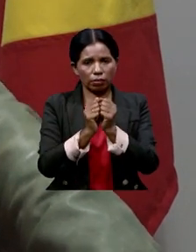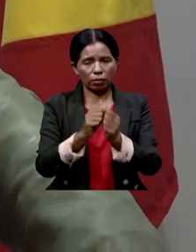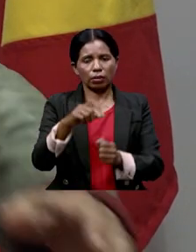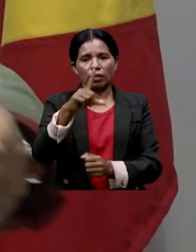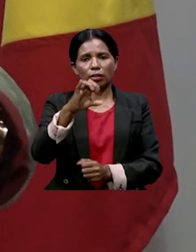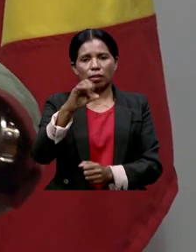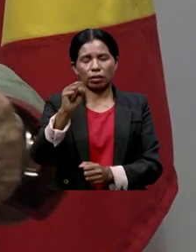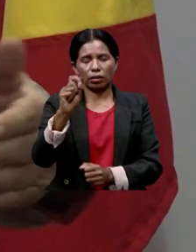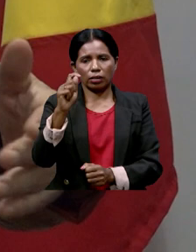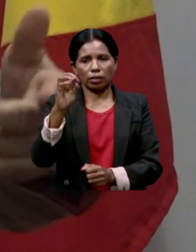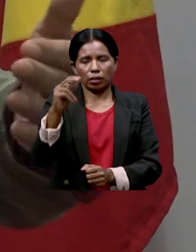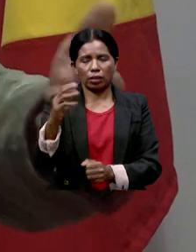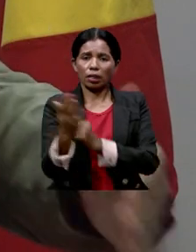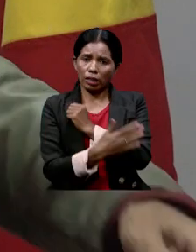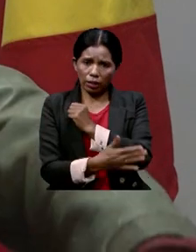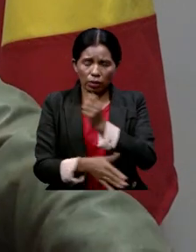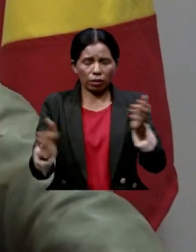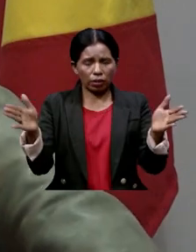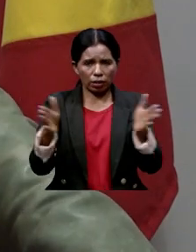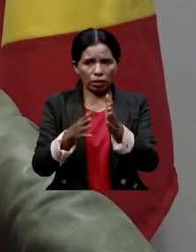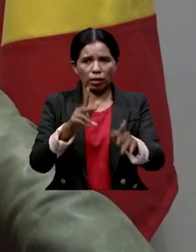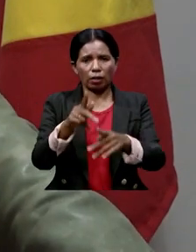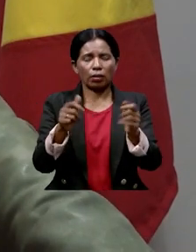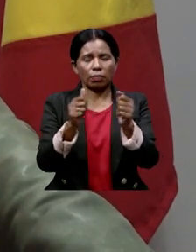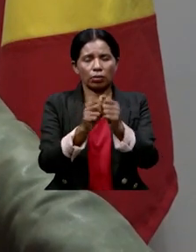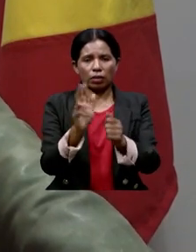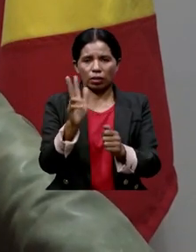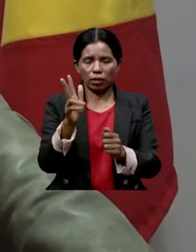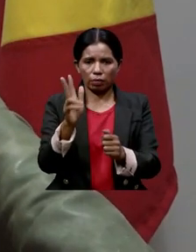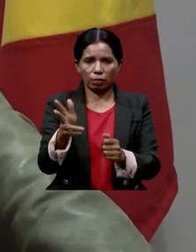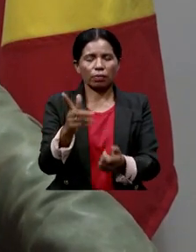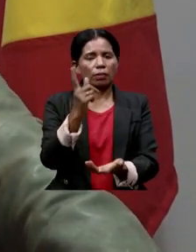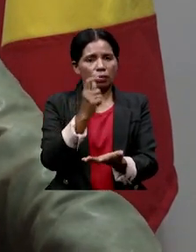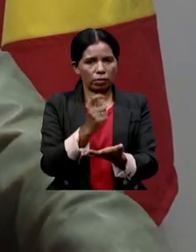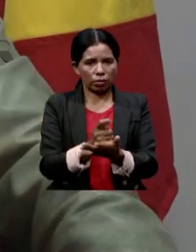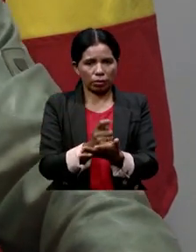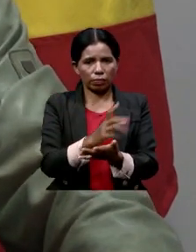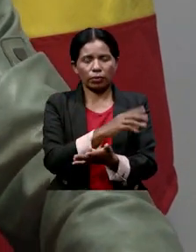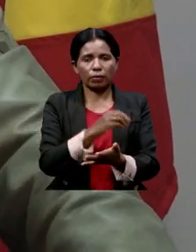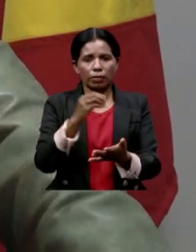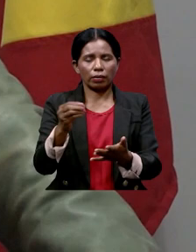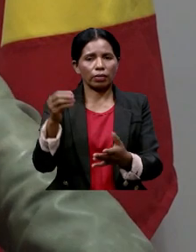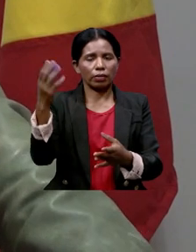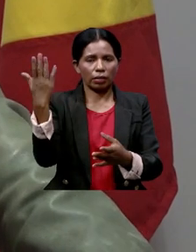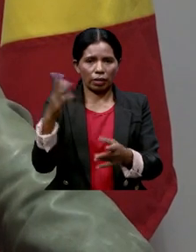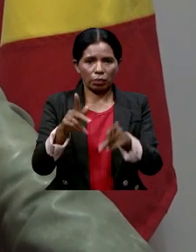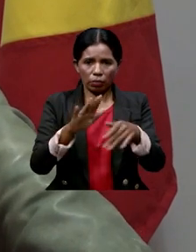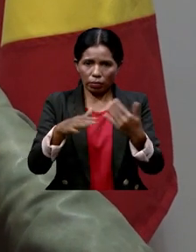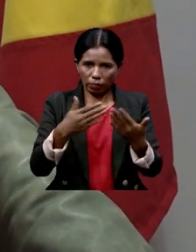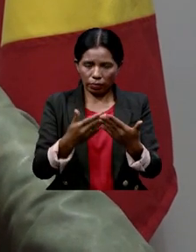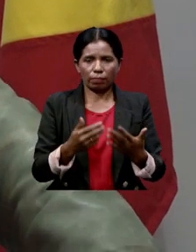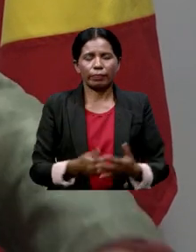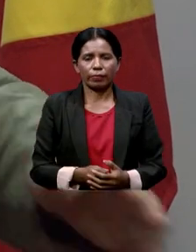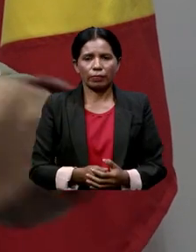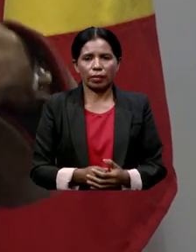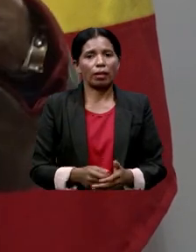Liechtenstein, Liechtenstein, né? Raique com a ida, população 30 mil, e a Suíça, me alaram.